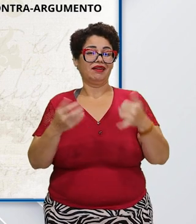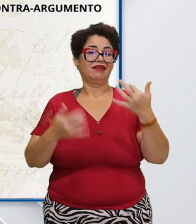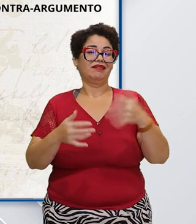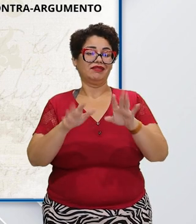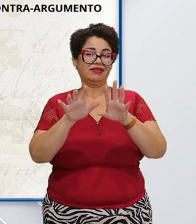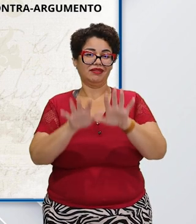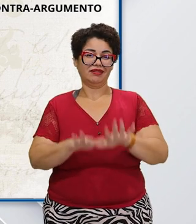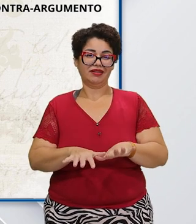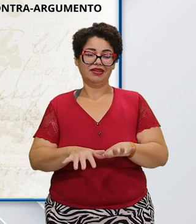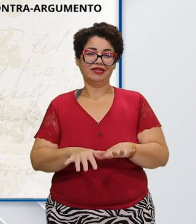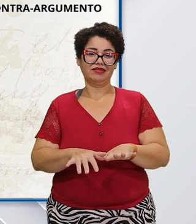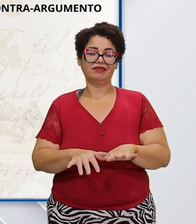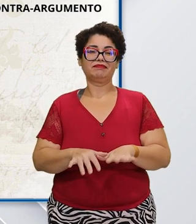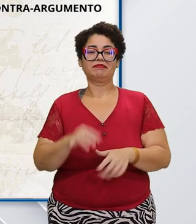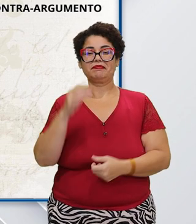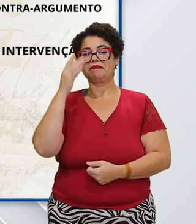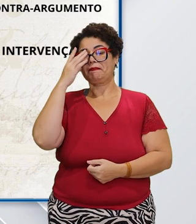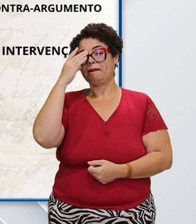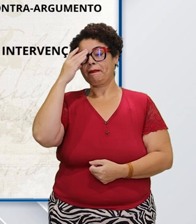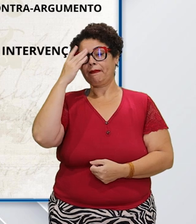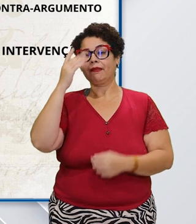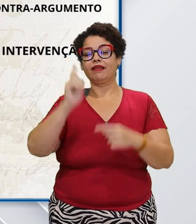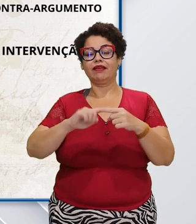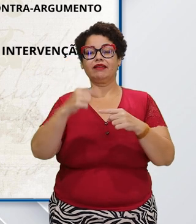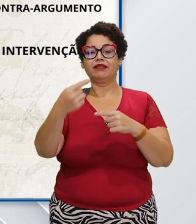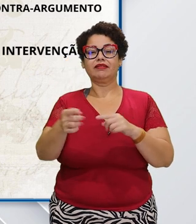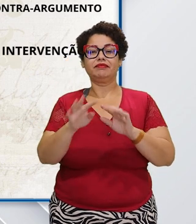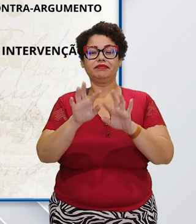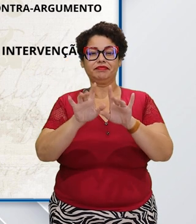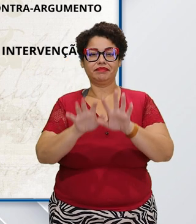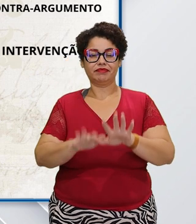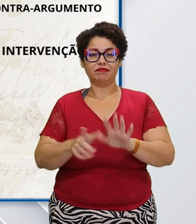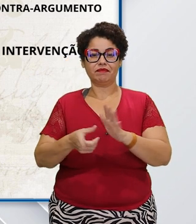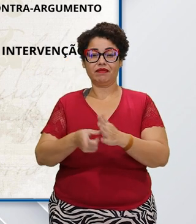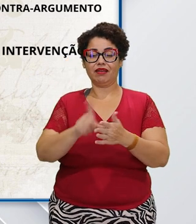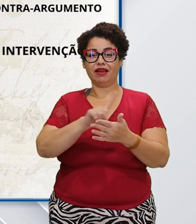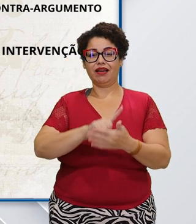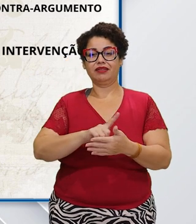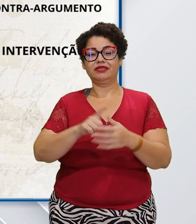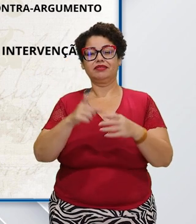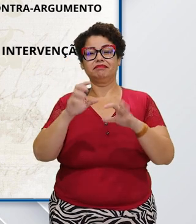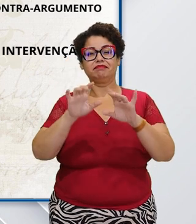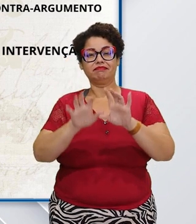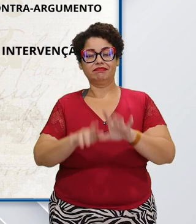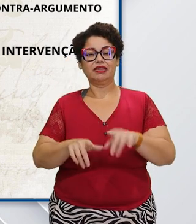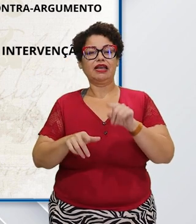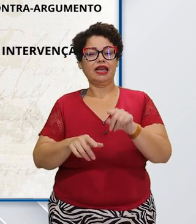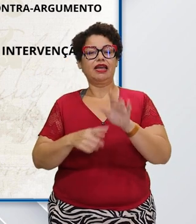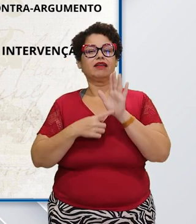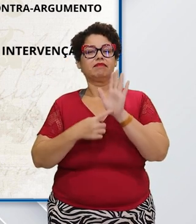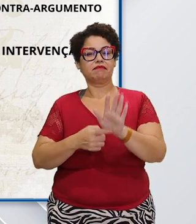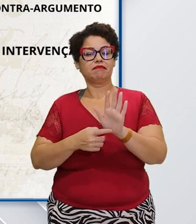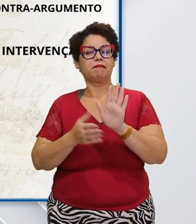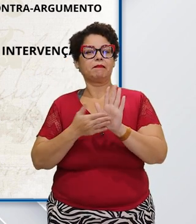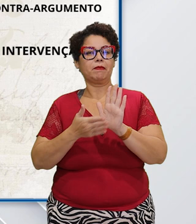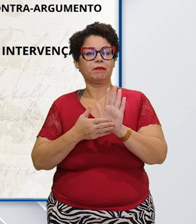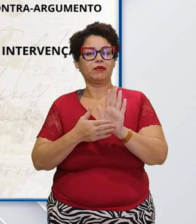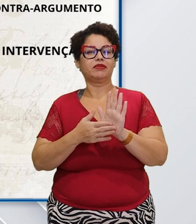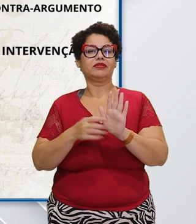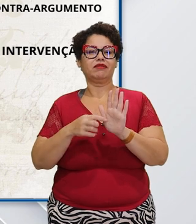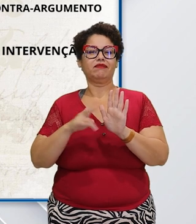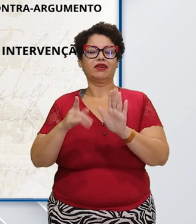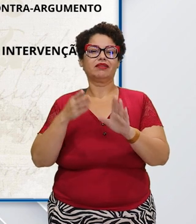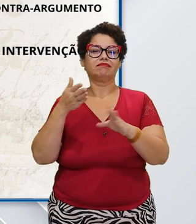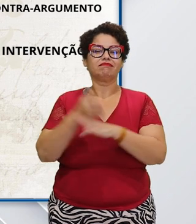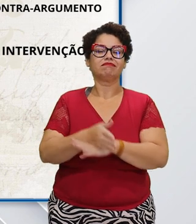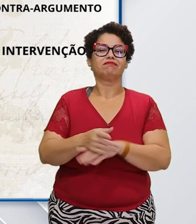seu contraargumento no parágrafo seguinte aliás antes do parágrafo seguinte ele ainda apresenta uma